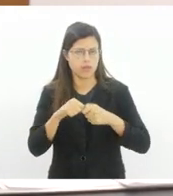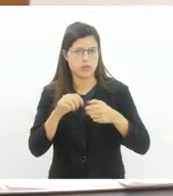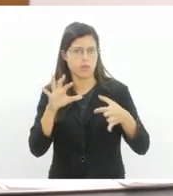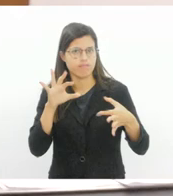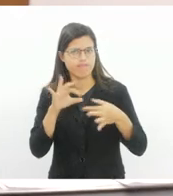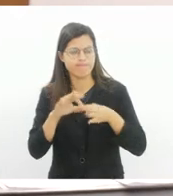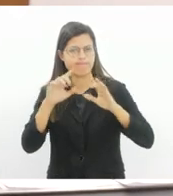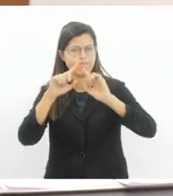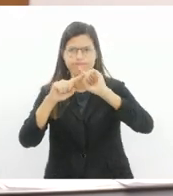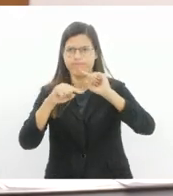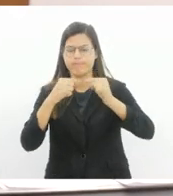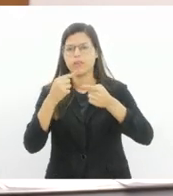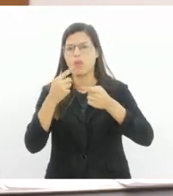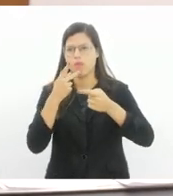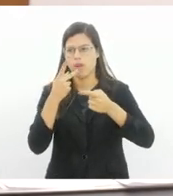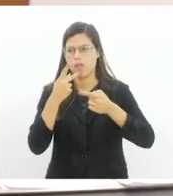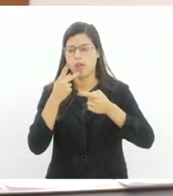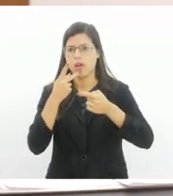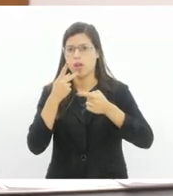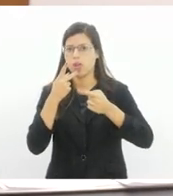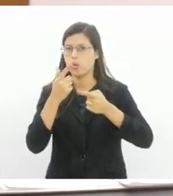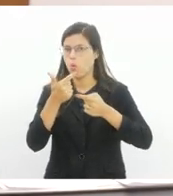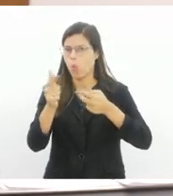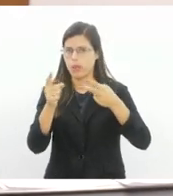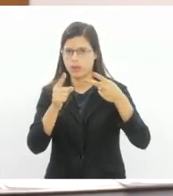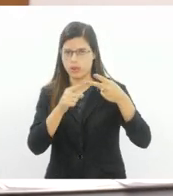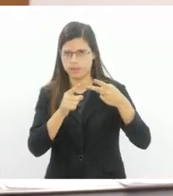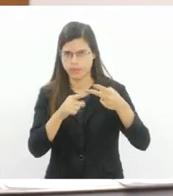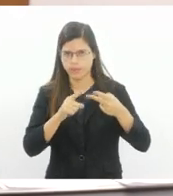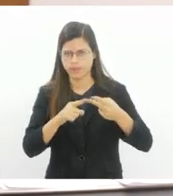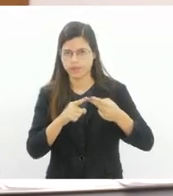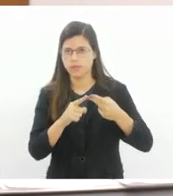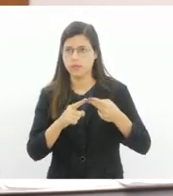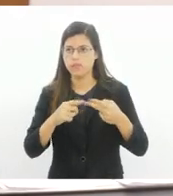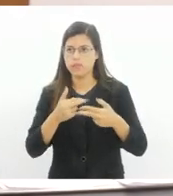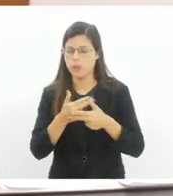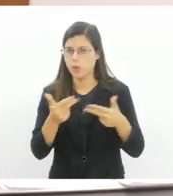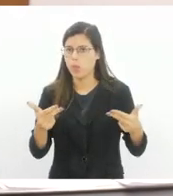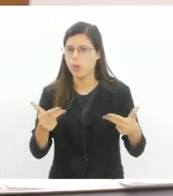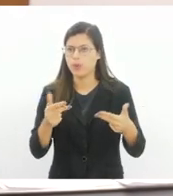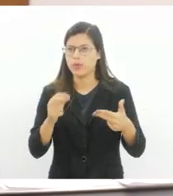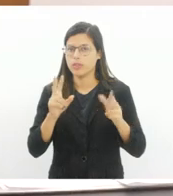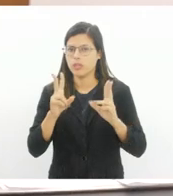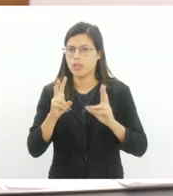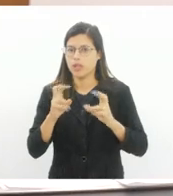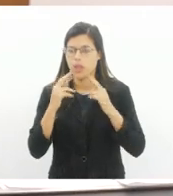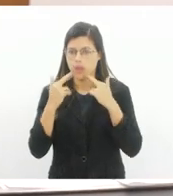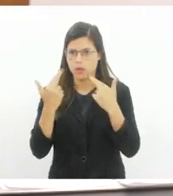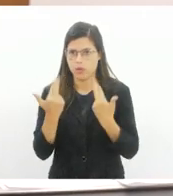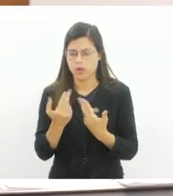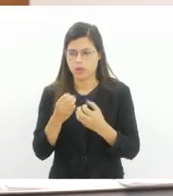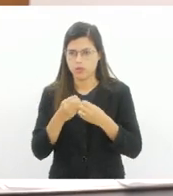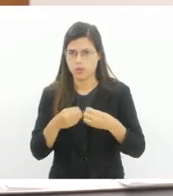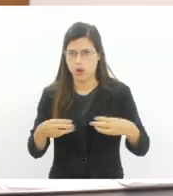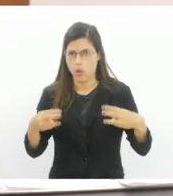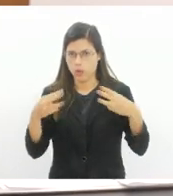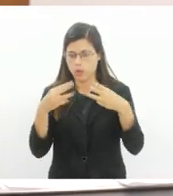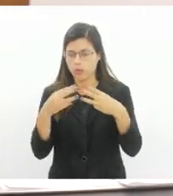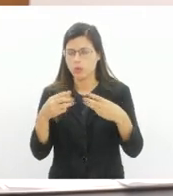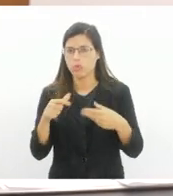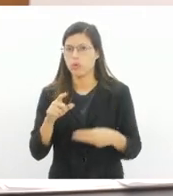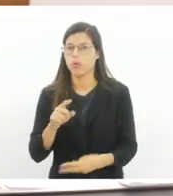falado em rede. E outra questão que foi levantada nessa reunião da ONU é o